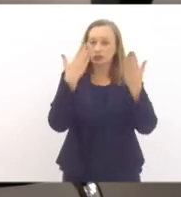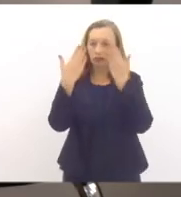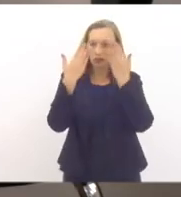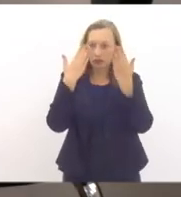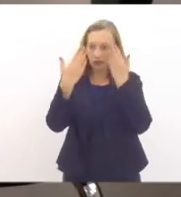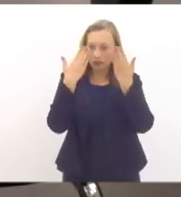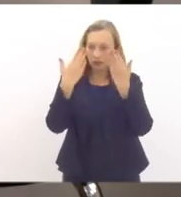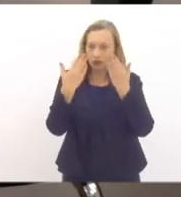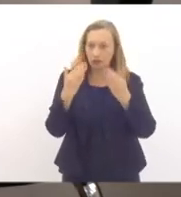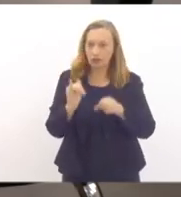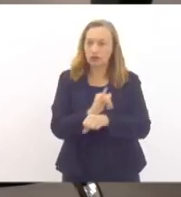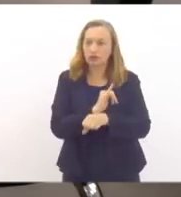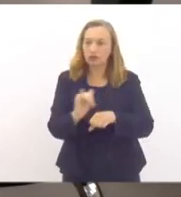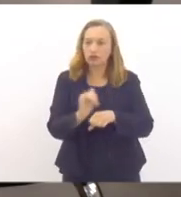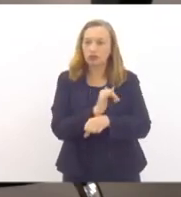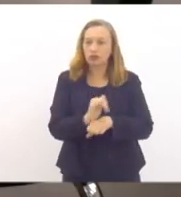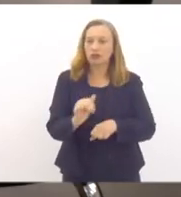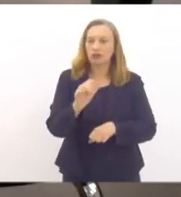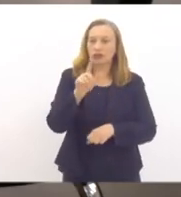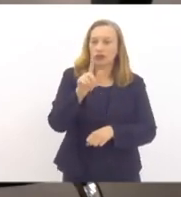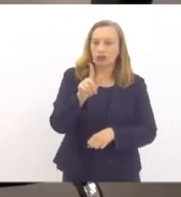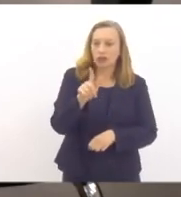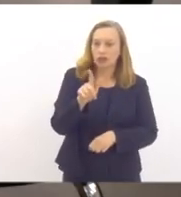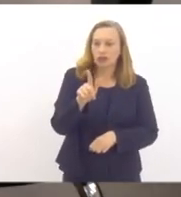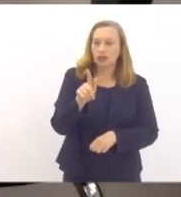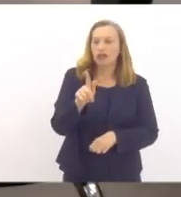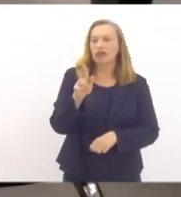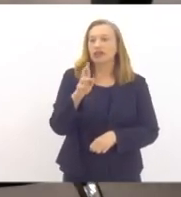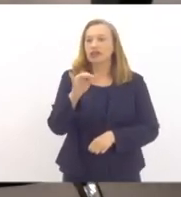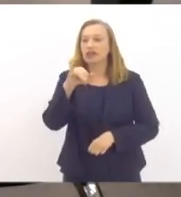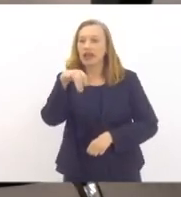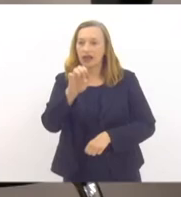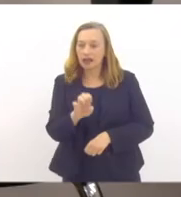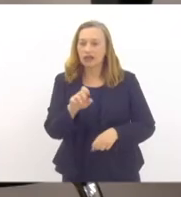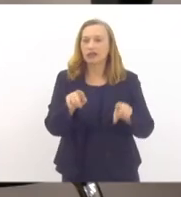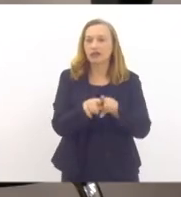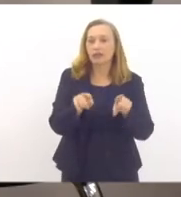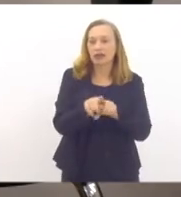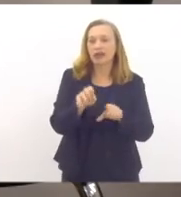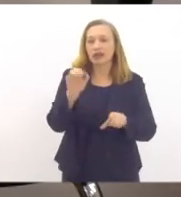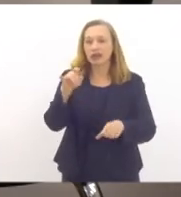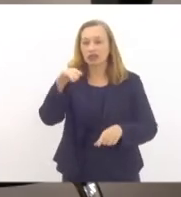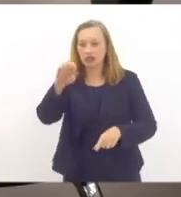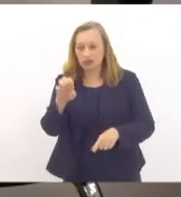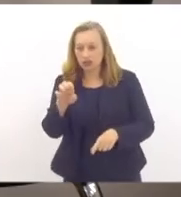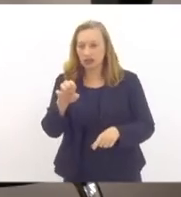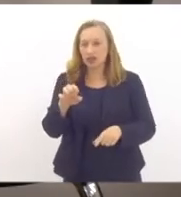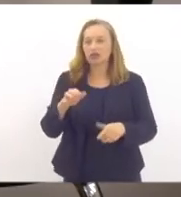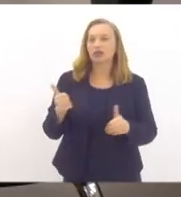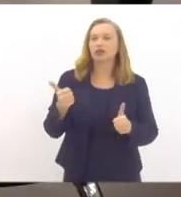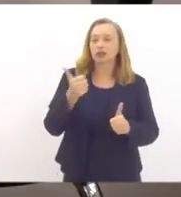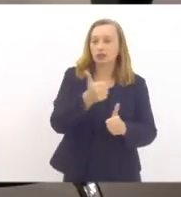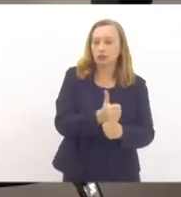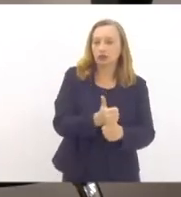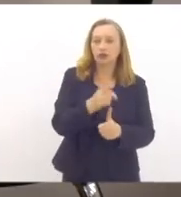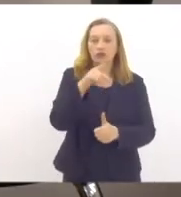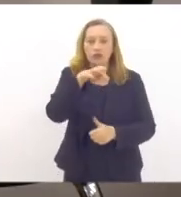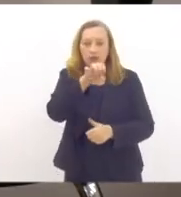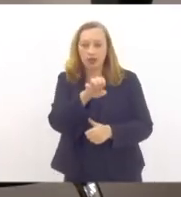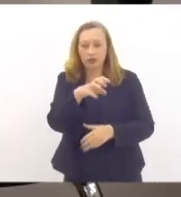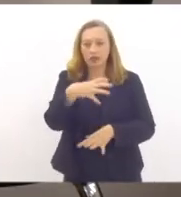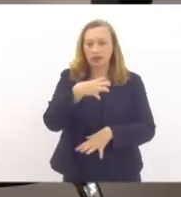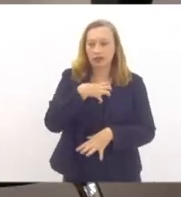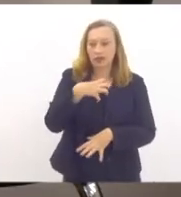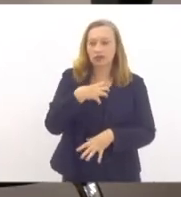equipe do Mecanismo, a Graziella e o Alexandre, então o Felipe vem a preencher esse vácuo que ficaria na equipe nesse sentido,